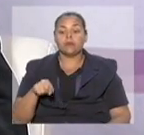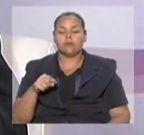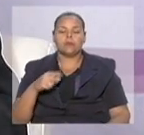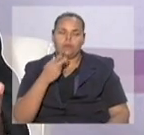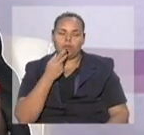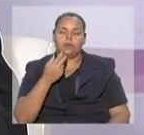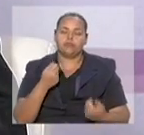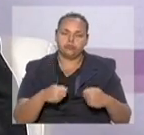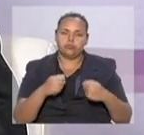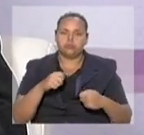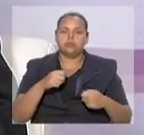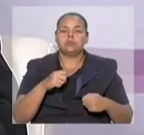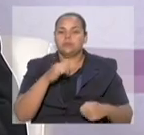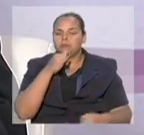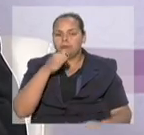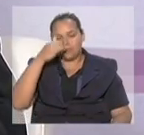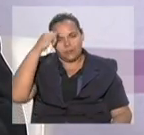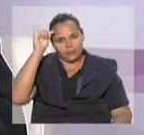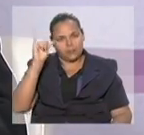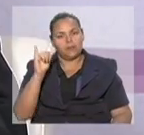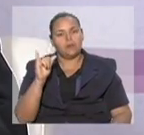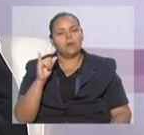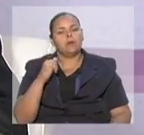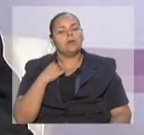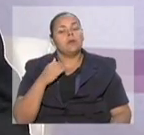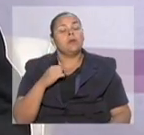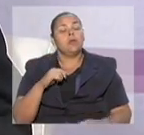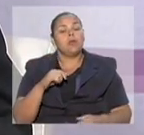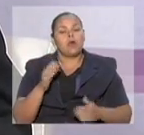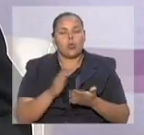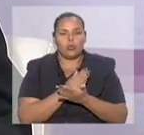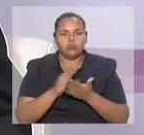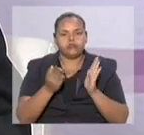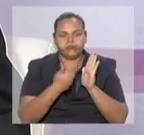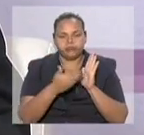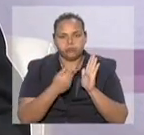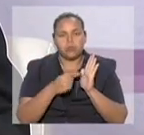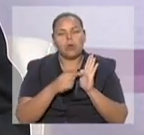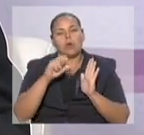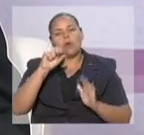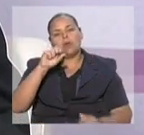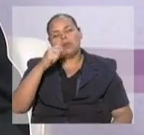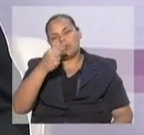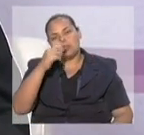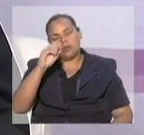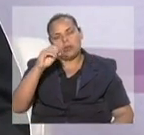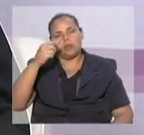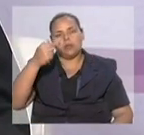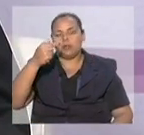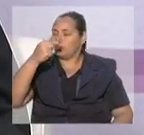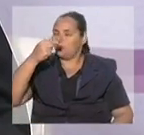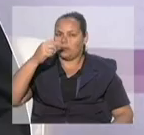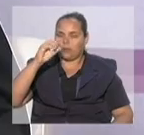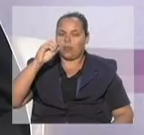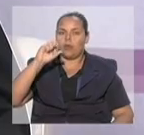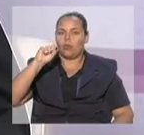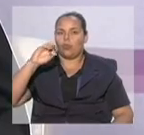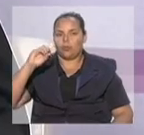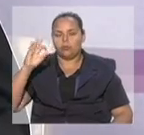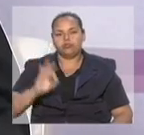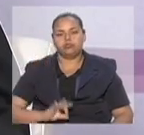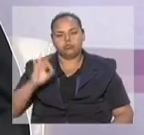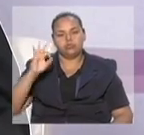prevenção, eu acho que assim, tem alguns autores que consideram que até 70%, 80% dos tipos de câncer poderiam